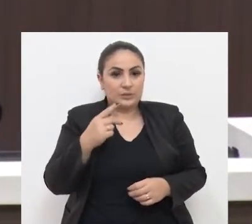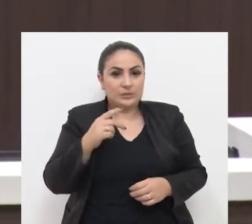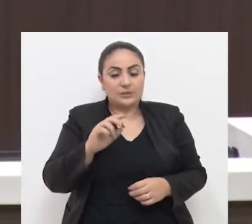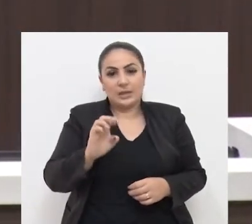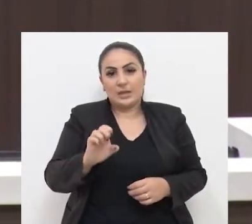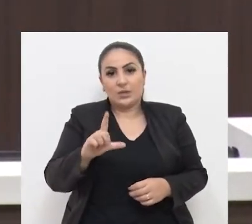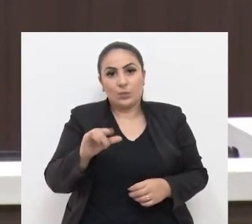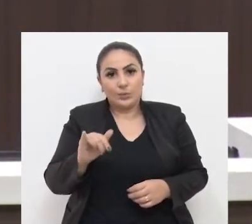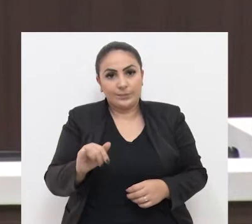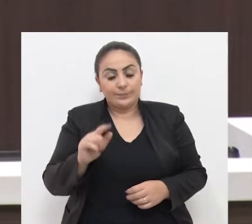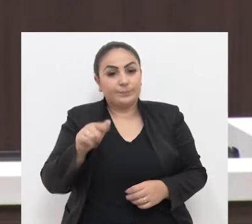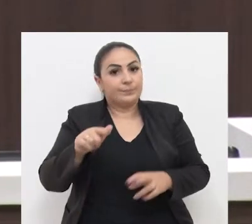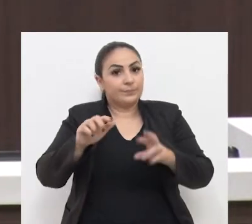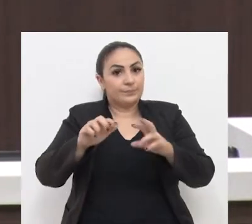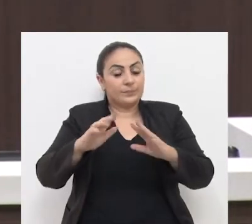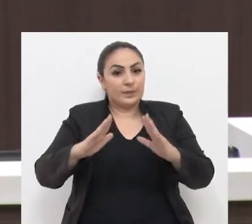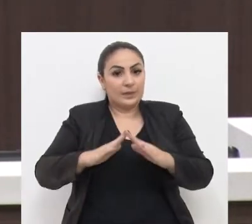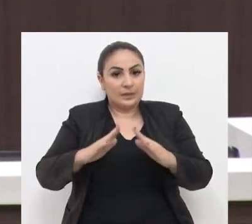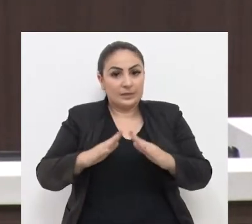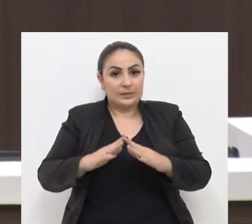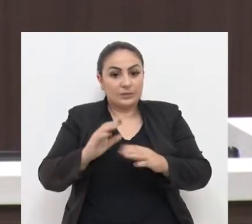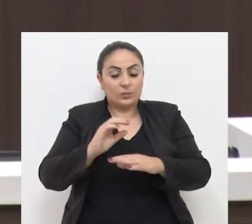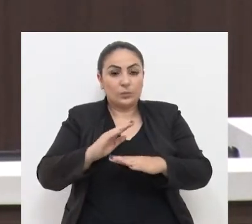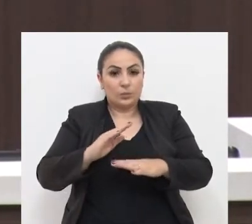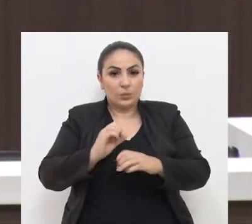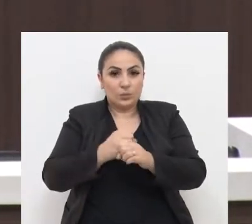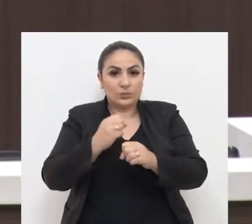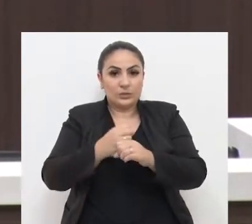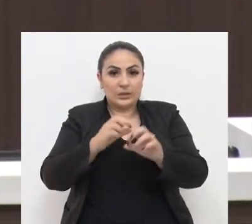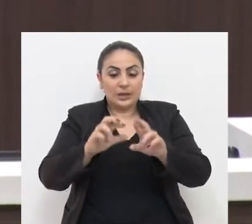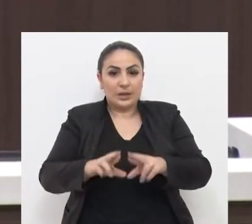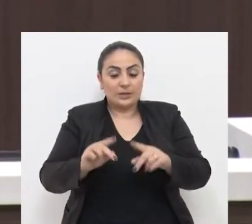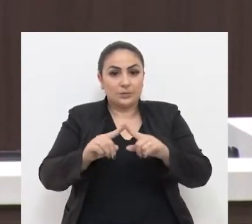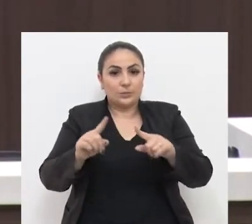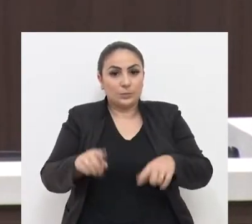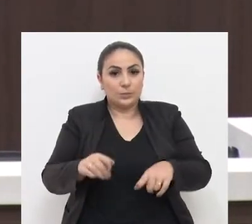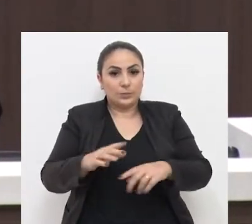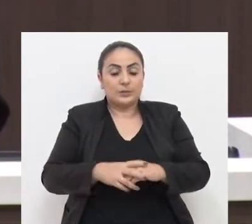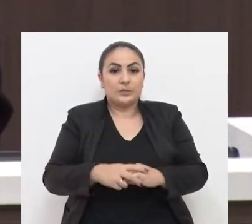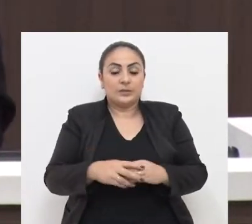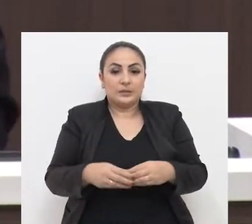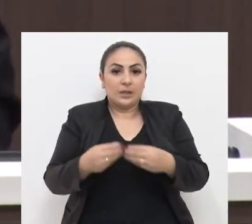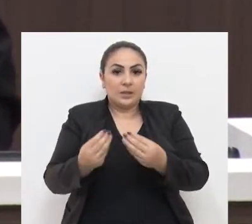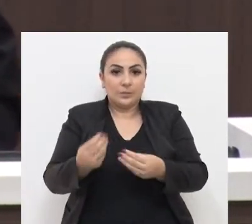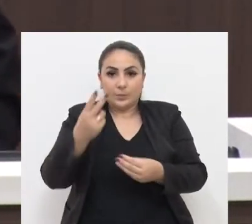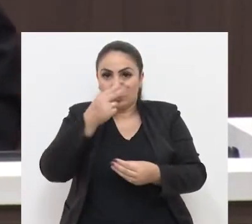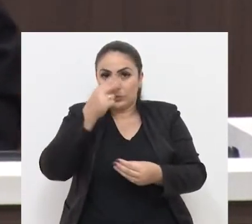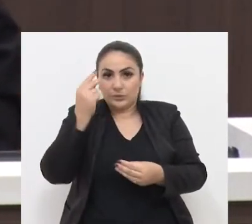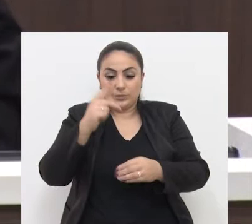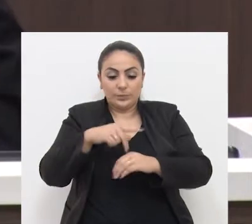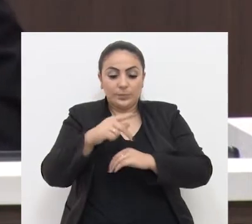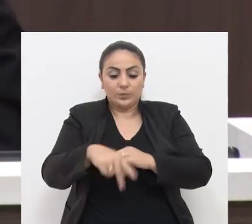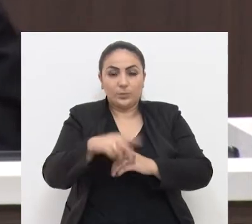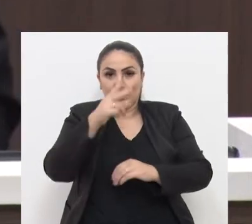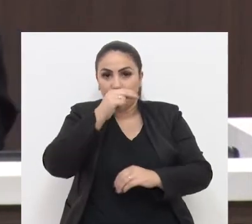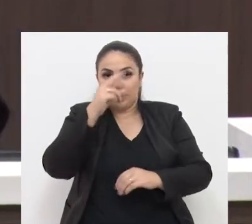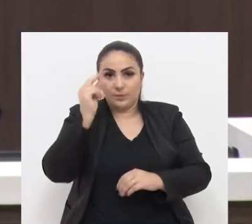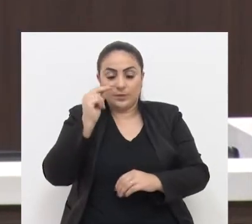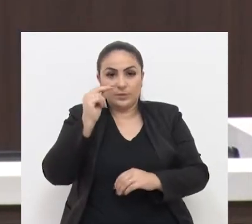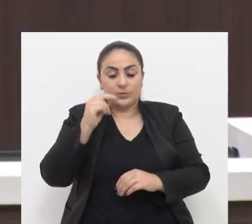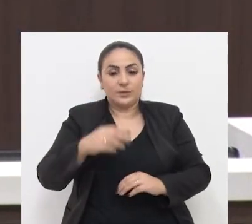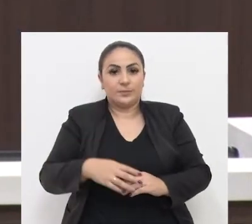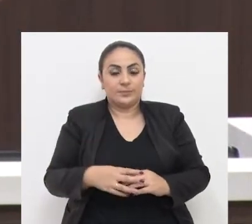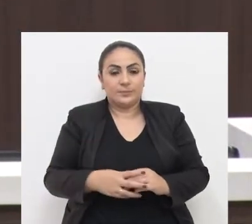São lares construídos em áreas públicas, cedidas pelo município de Passo Fundo, pela